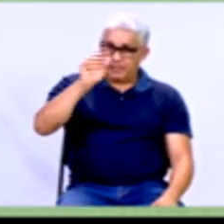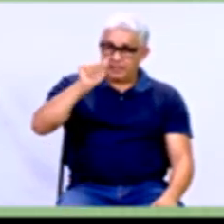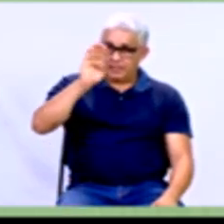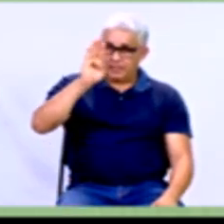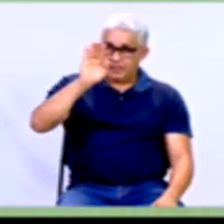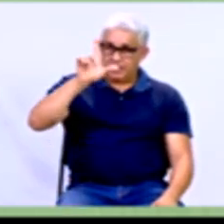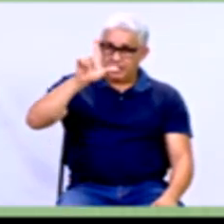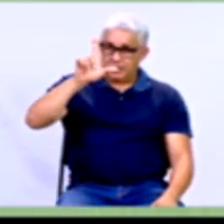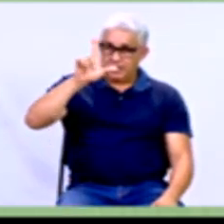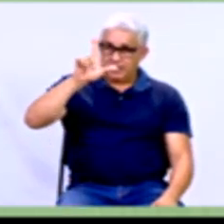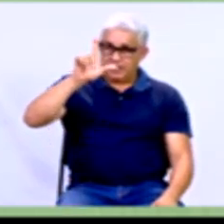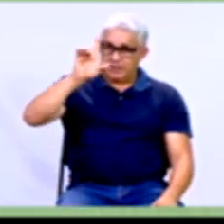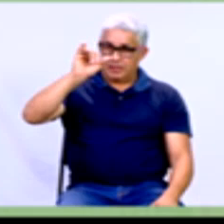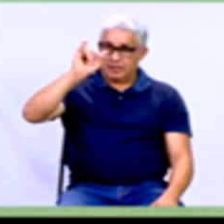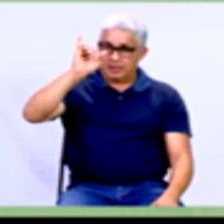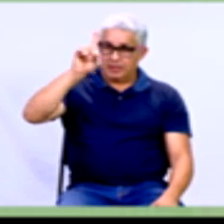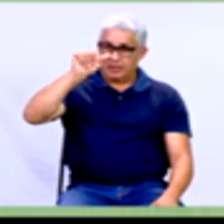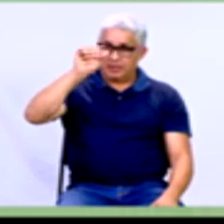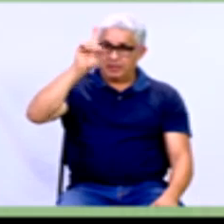sobre 6